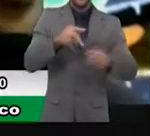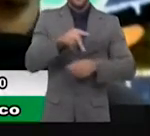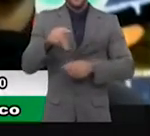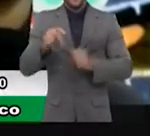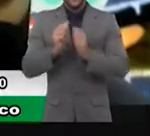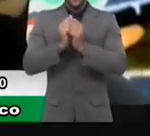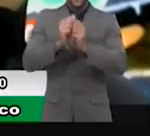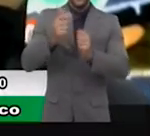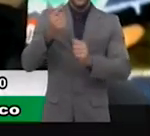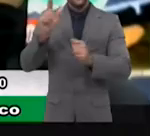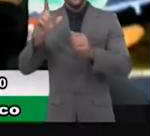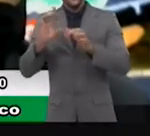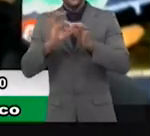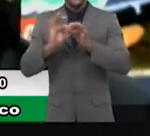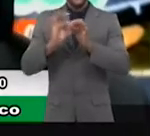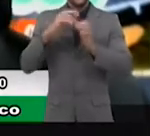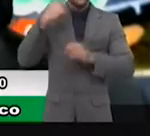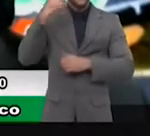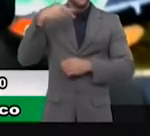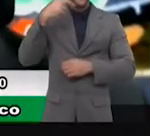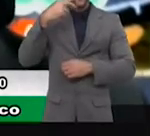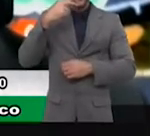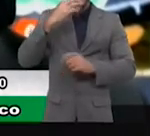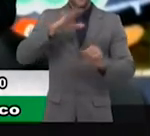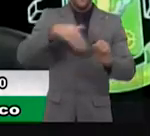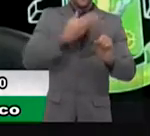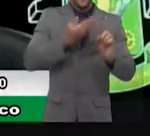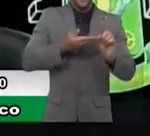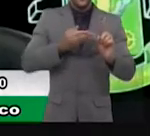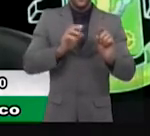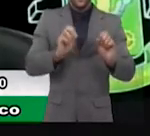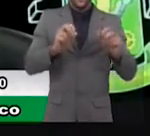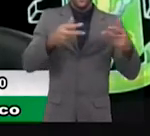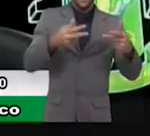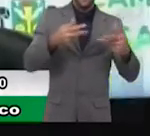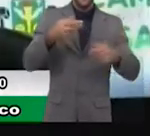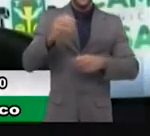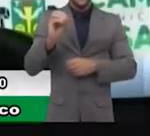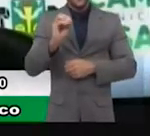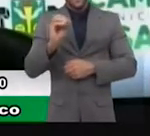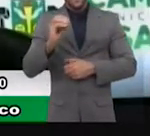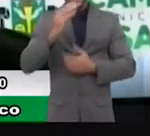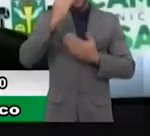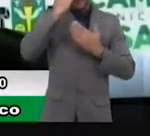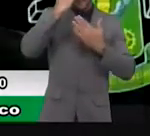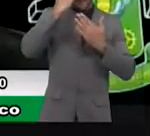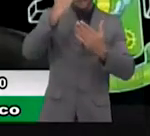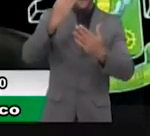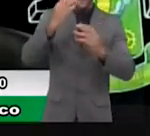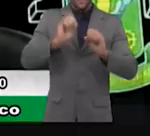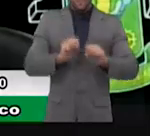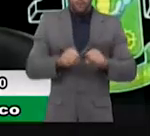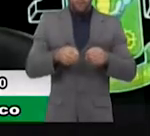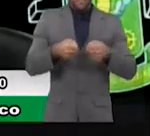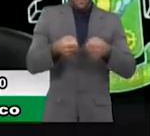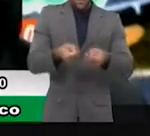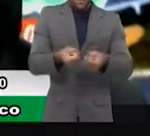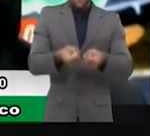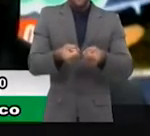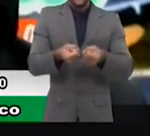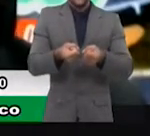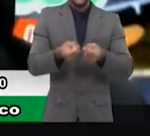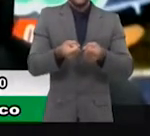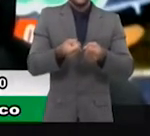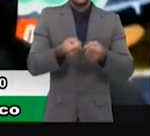vereadores. Homenagem. A Câmara Municipal de Osasco agradece o empenho, dedicação